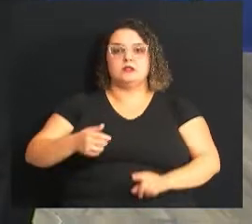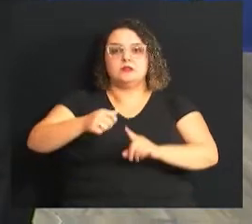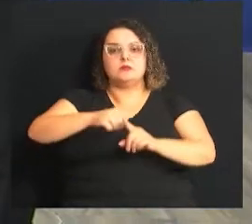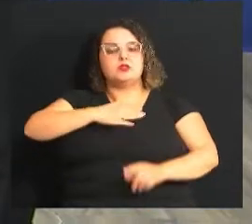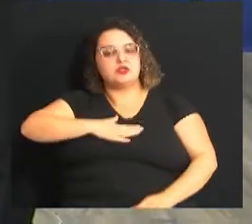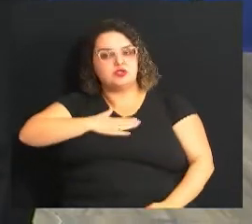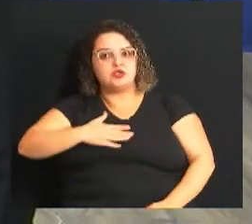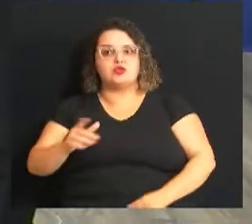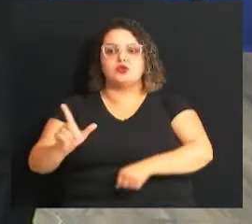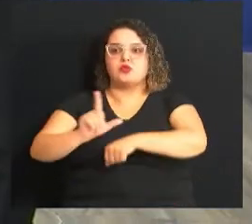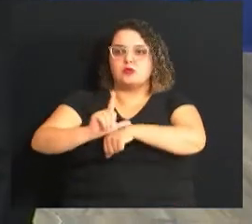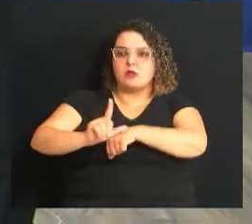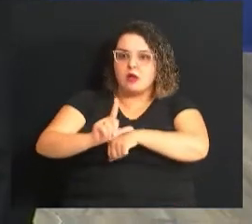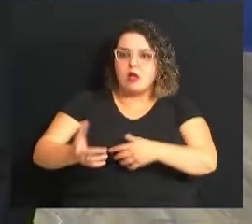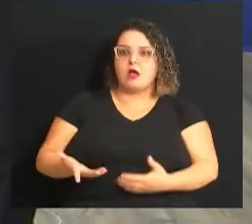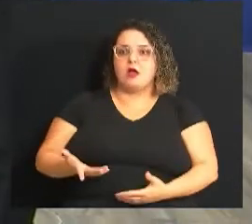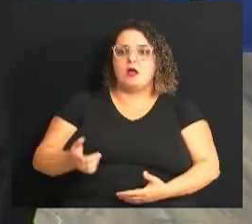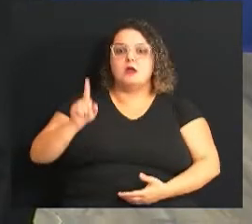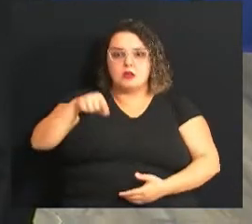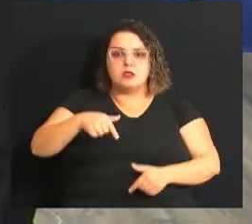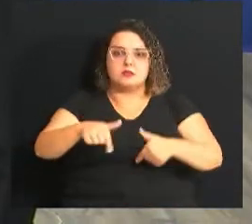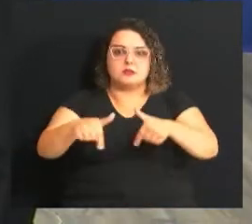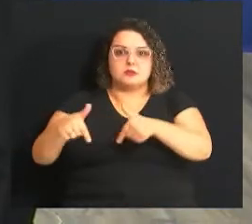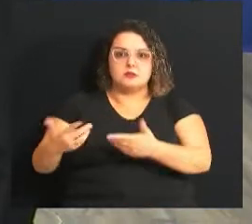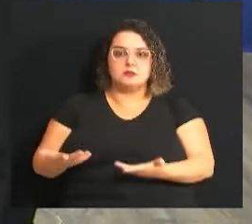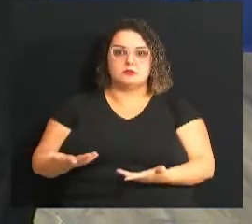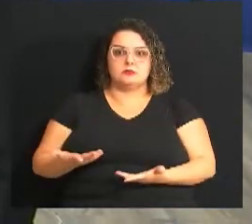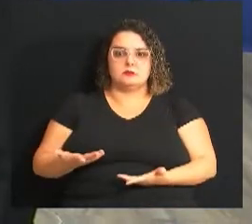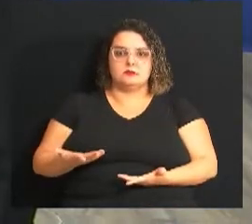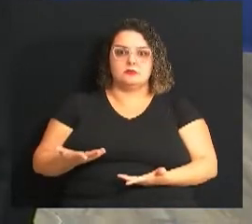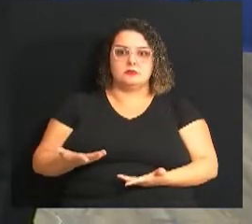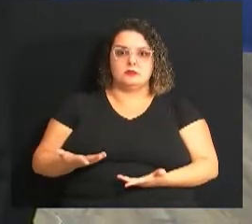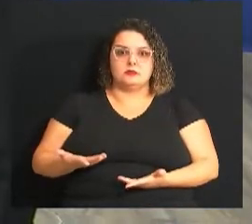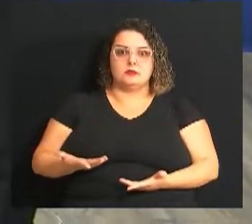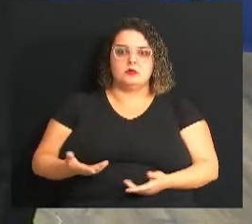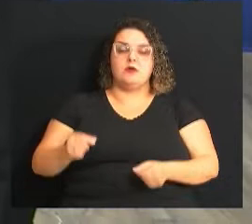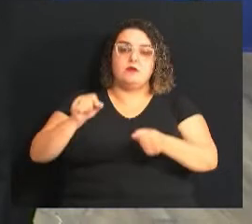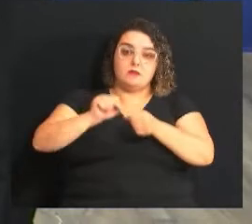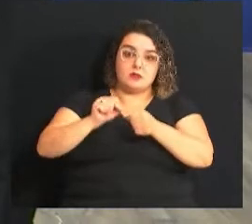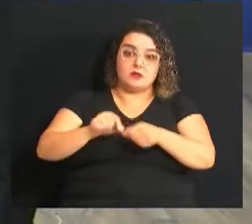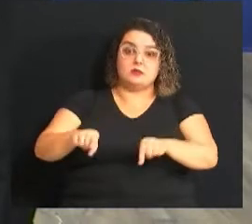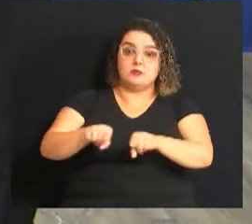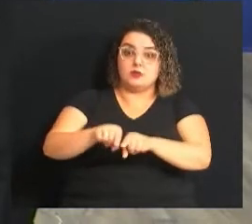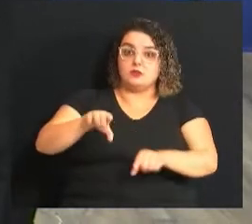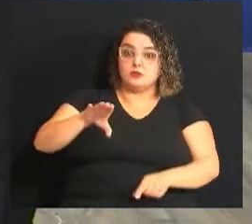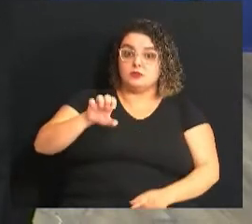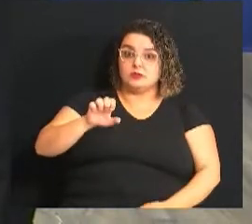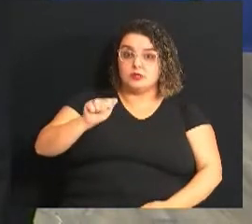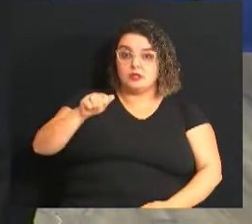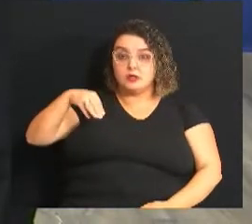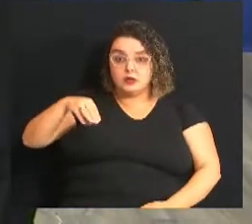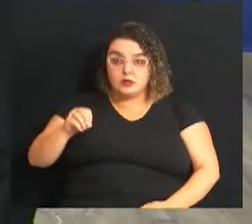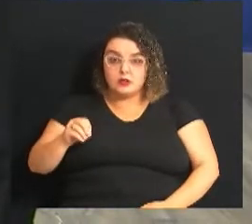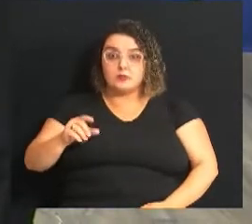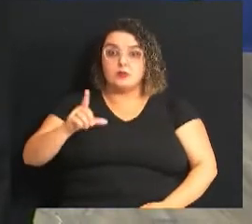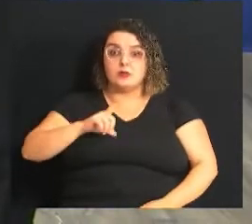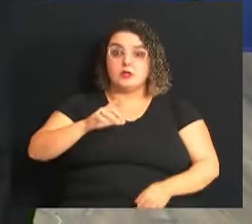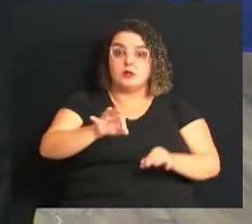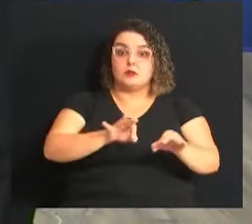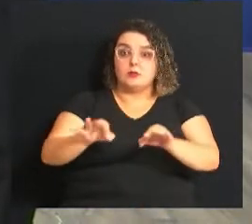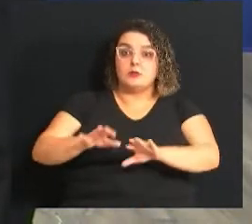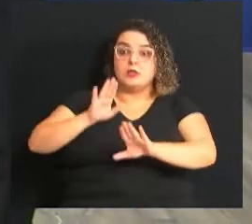Agosto Lilás. Esse trabalho sendo realizado também no CEAMO, então tem a programação para essa